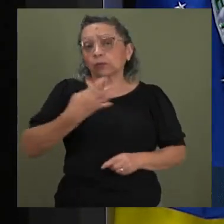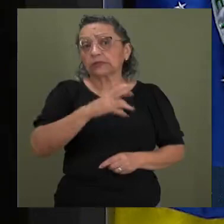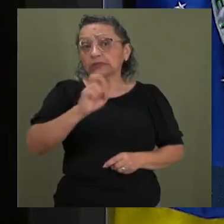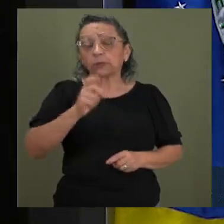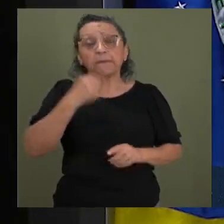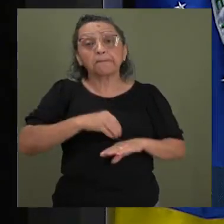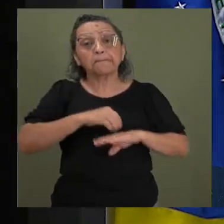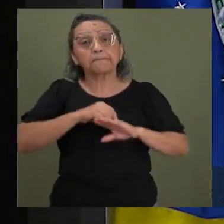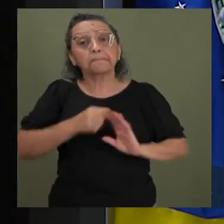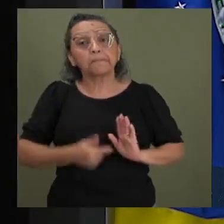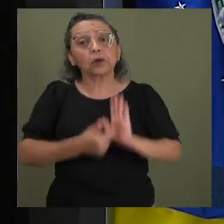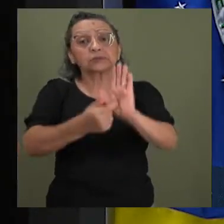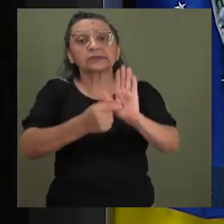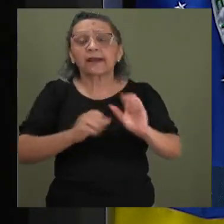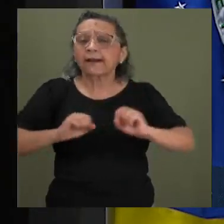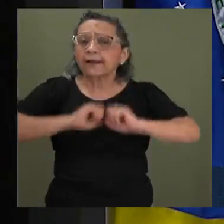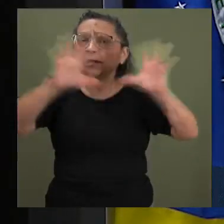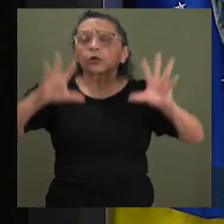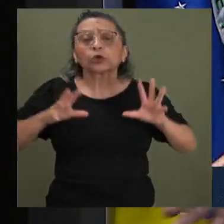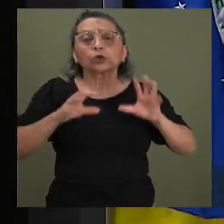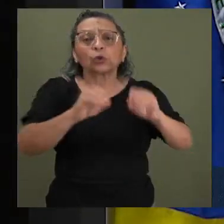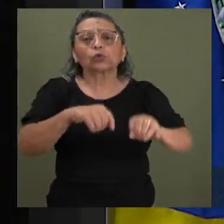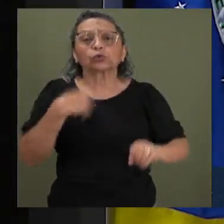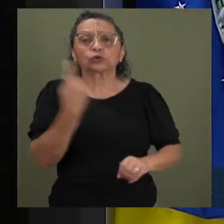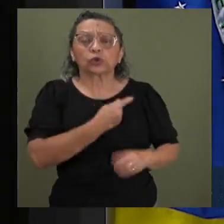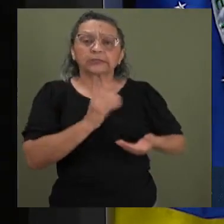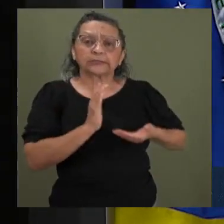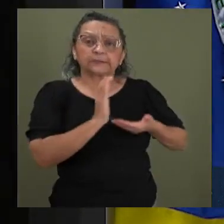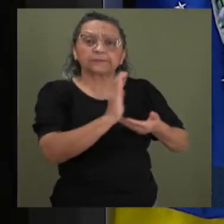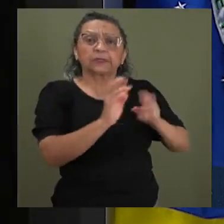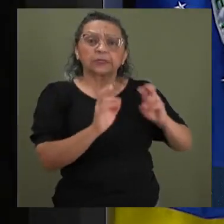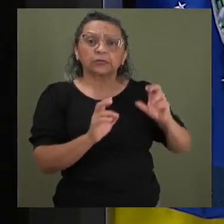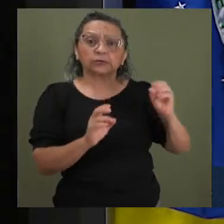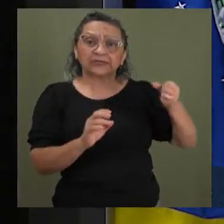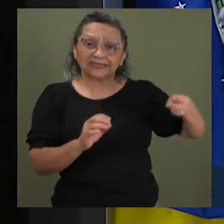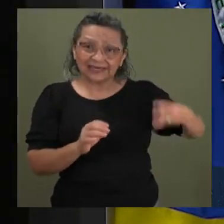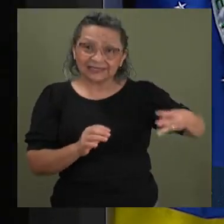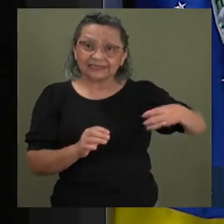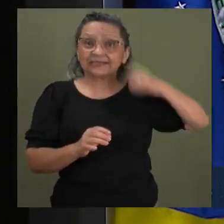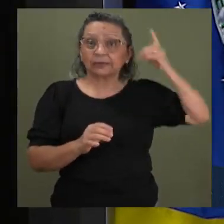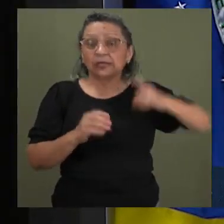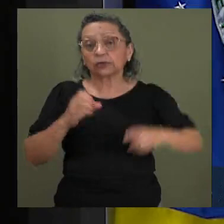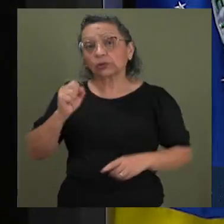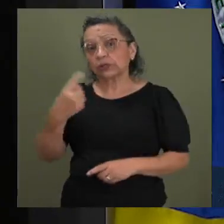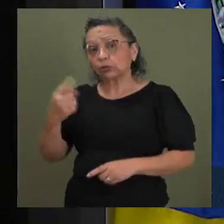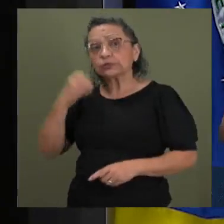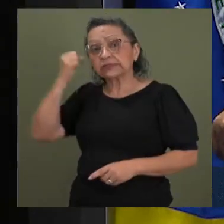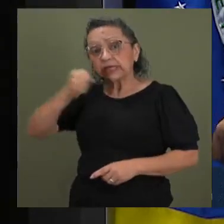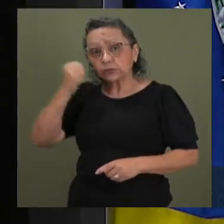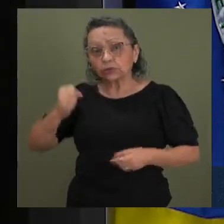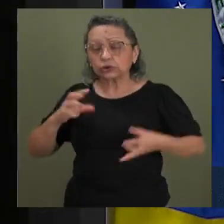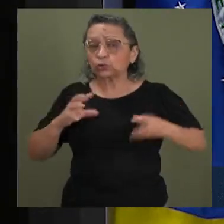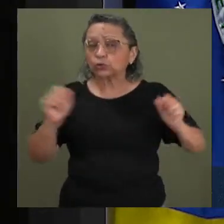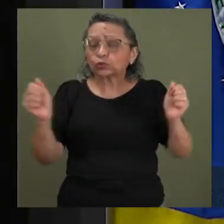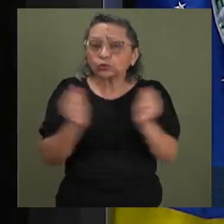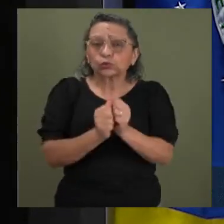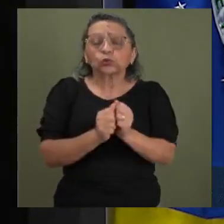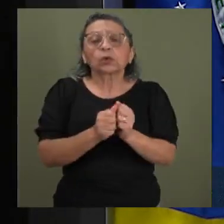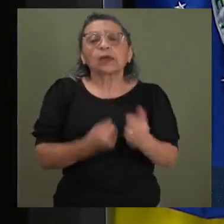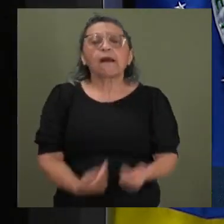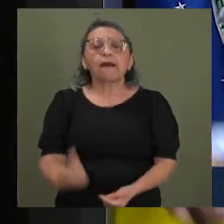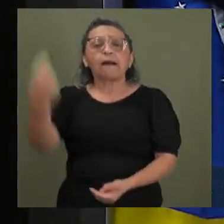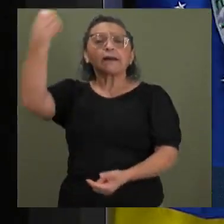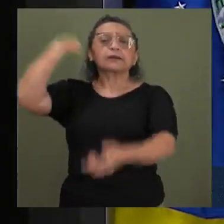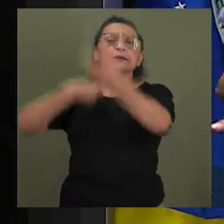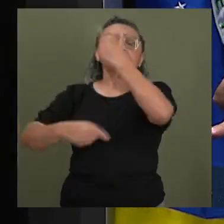os 513 deputados federais, 81 senadores, fizeram em 2006, que o presidente Lula